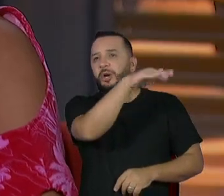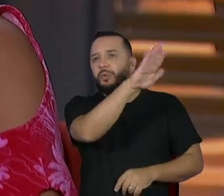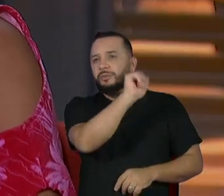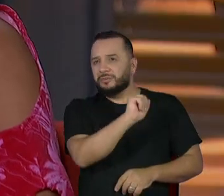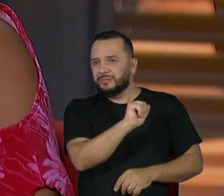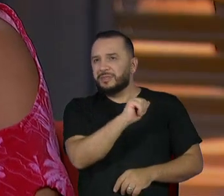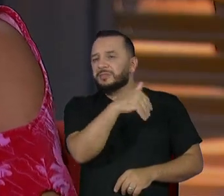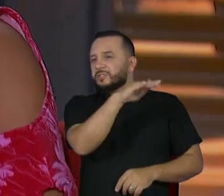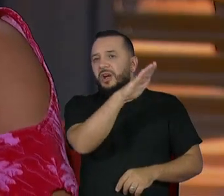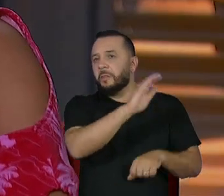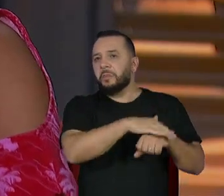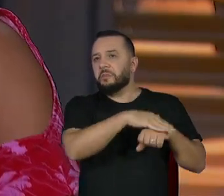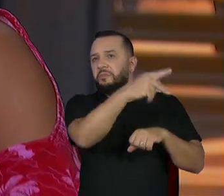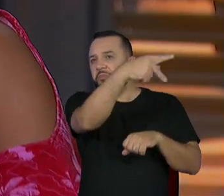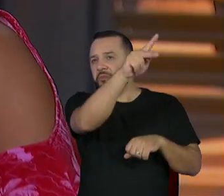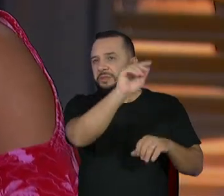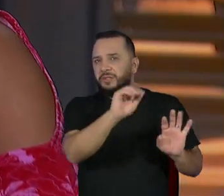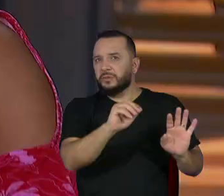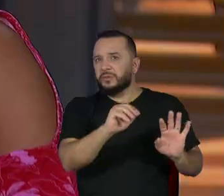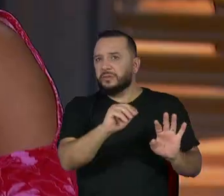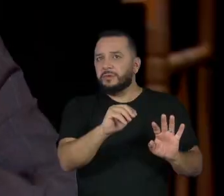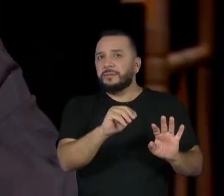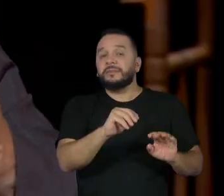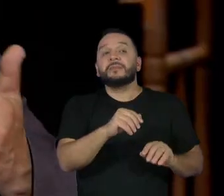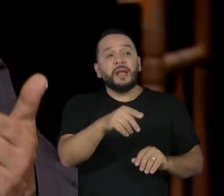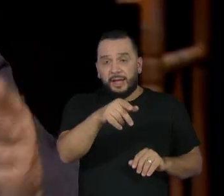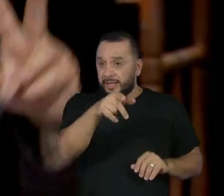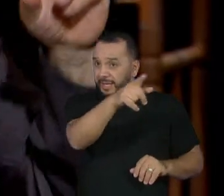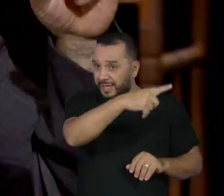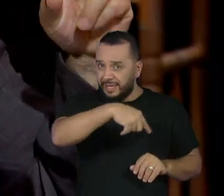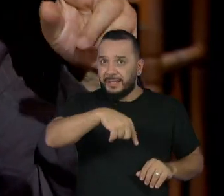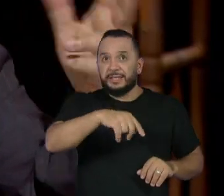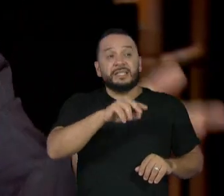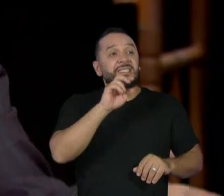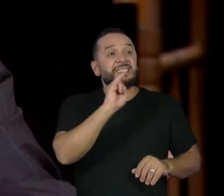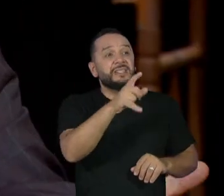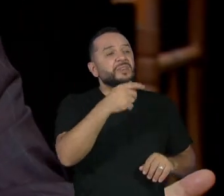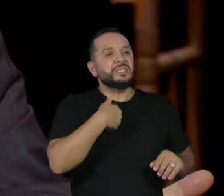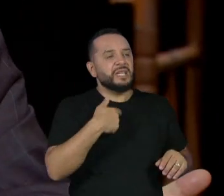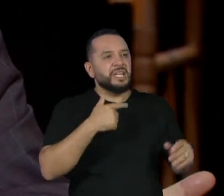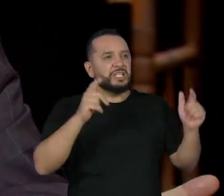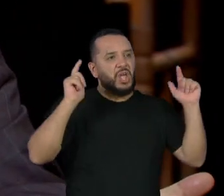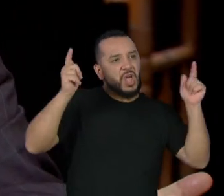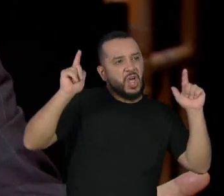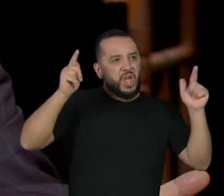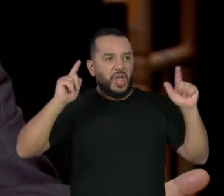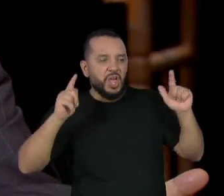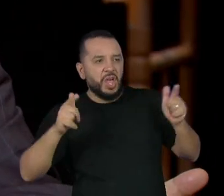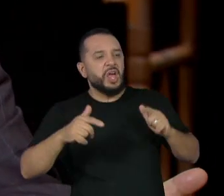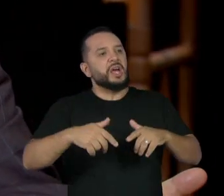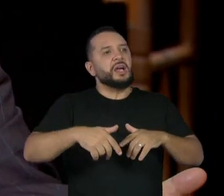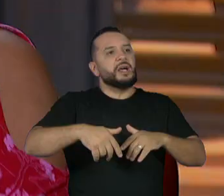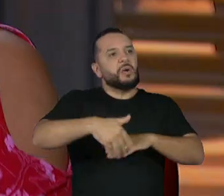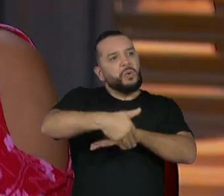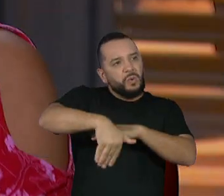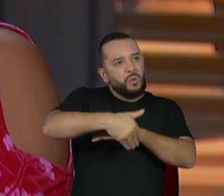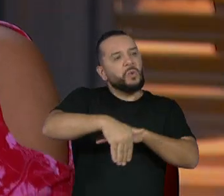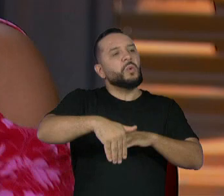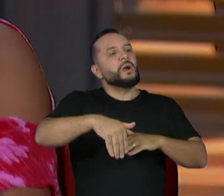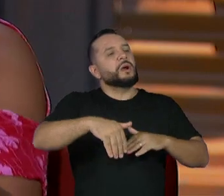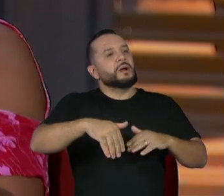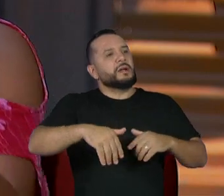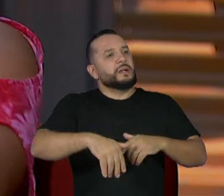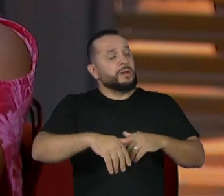se virar é crime. Se for pego vadiando, né, ele está cometendo um crime. Você está cometendo um crime.